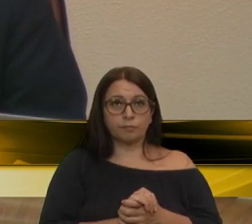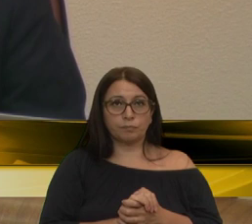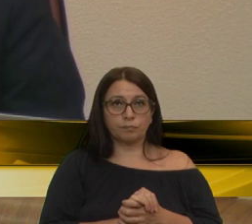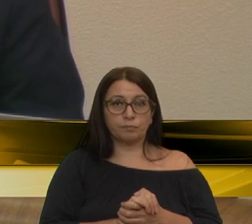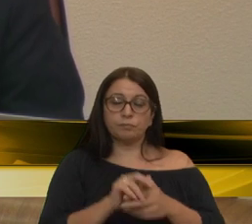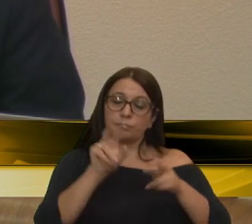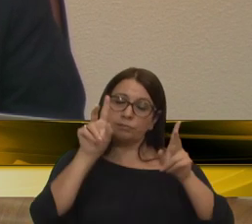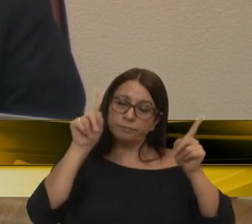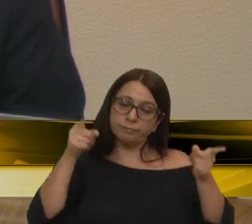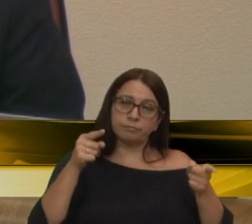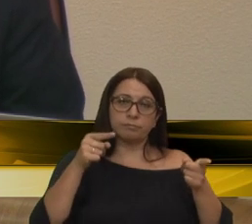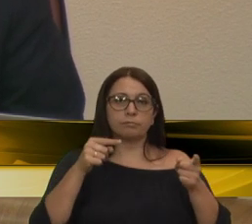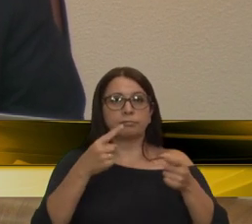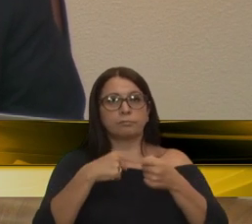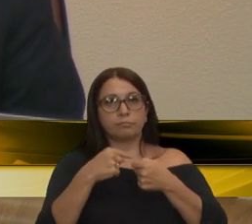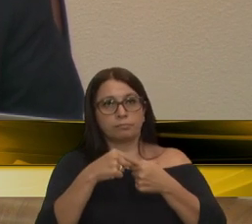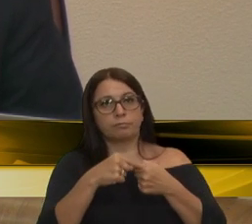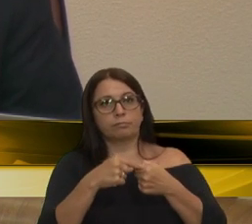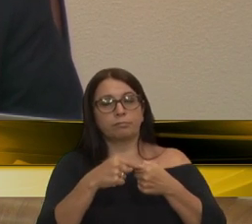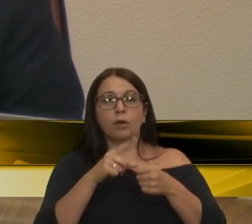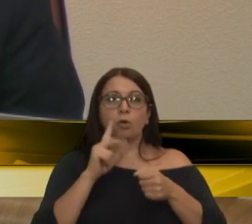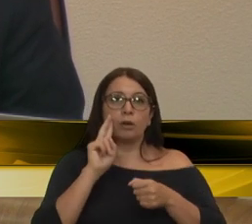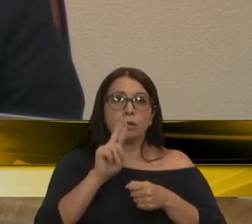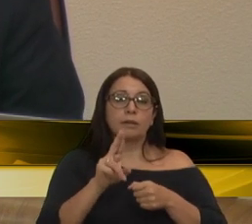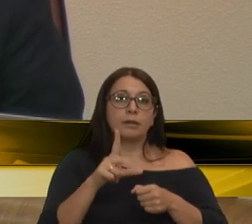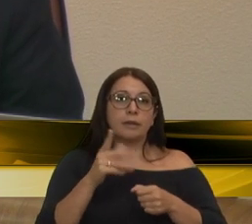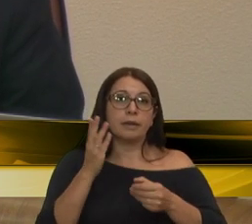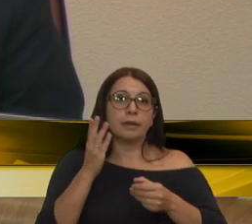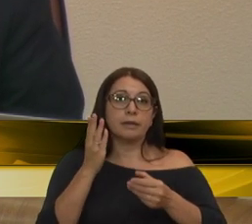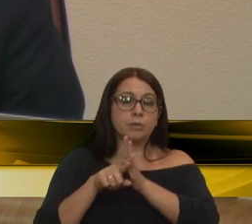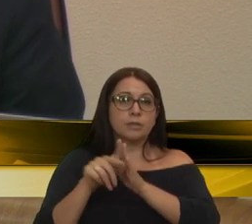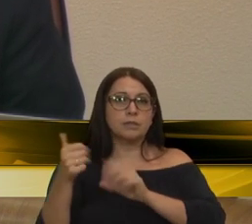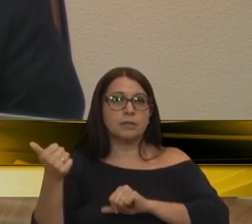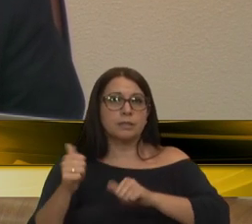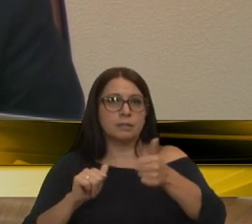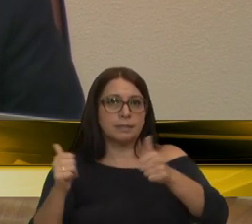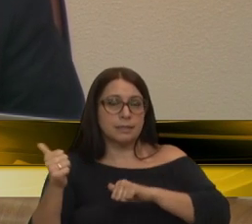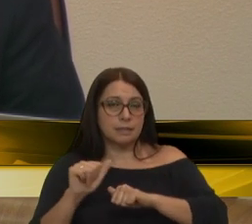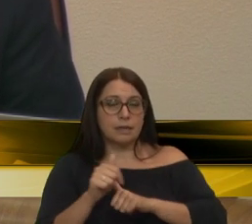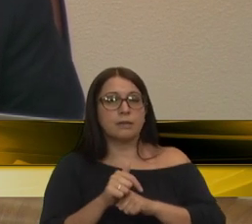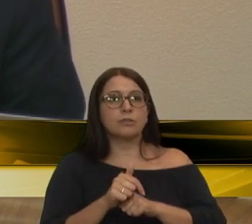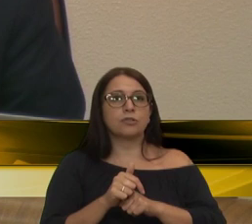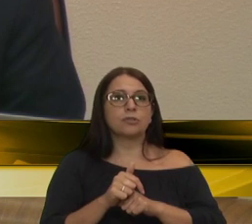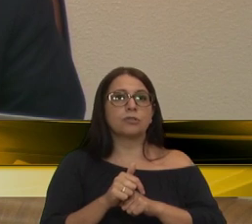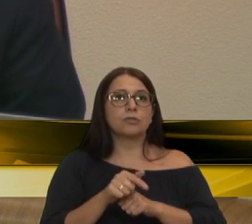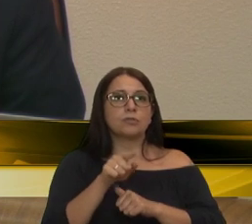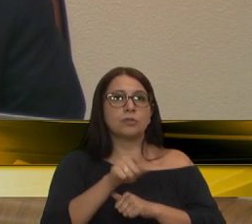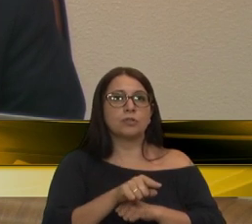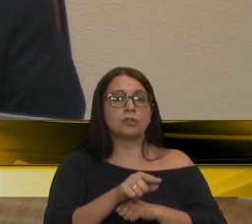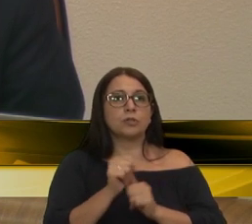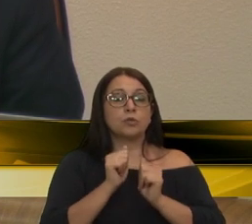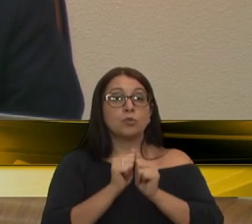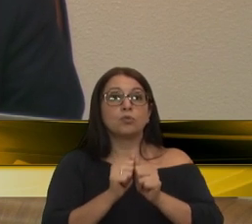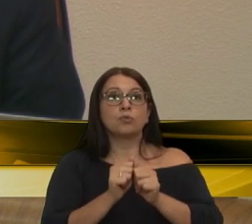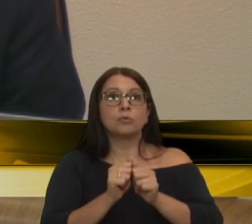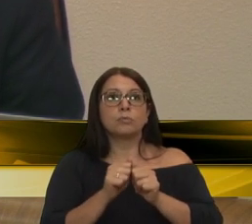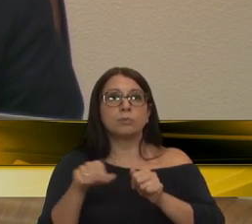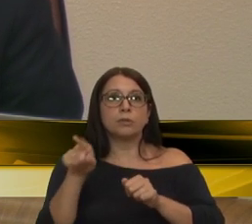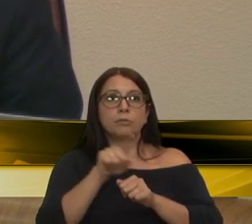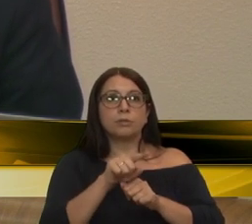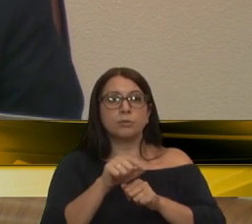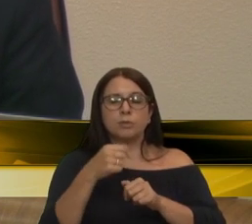Abre parênteses, município, fecha parênteses. Ora, agravado na ação reivindicatória na litis consorte, passivo